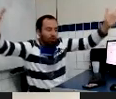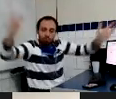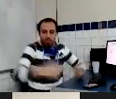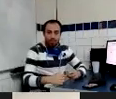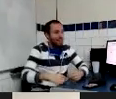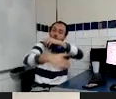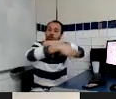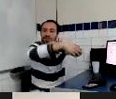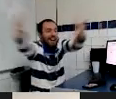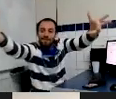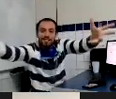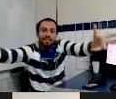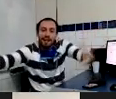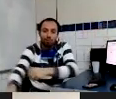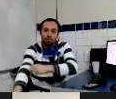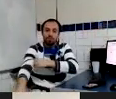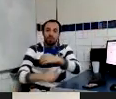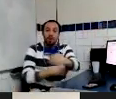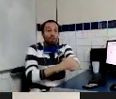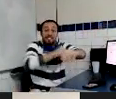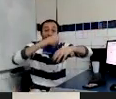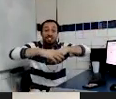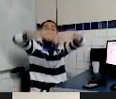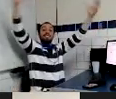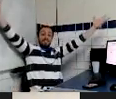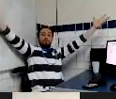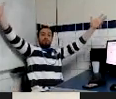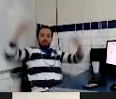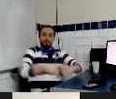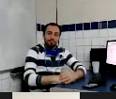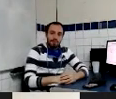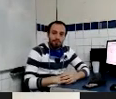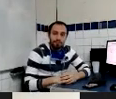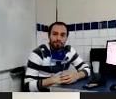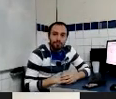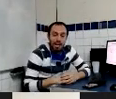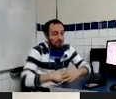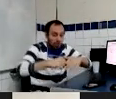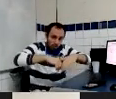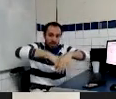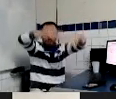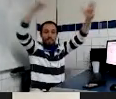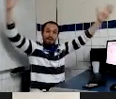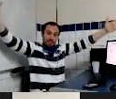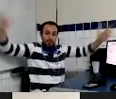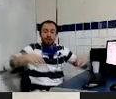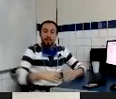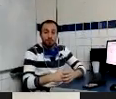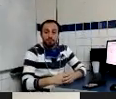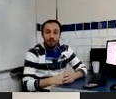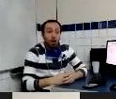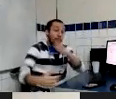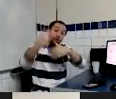casa de todo mundo. Ele não consegue visitar todo mundo. Porque a cidade cresceu. As pessoas conseguiram ter bastante